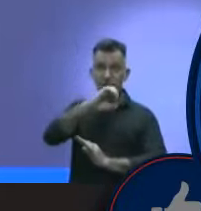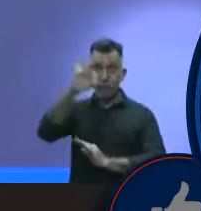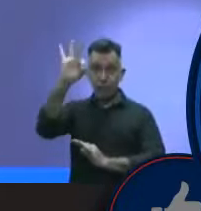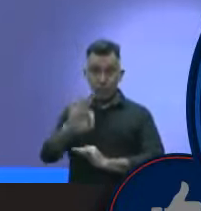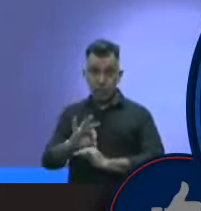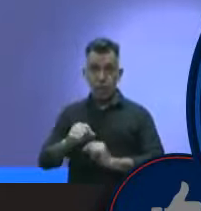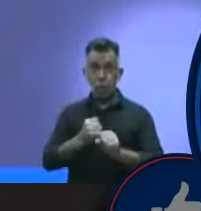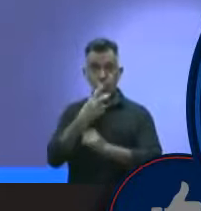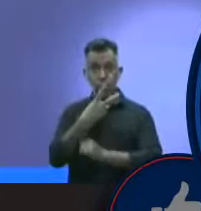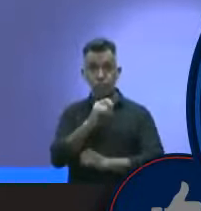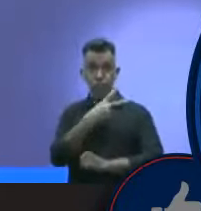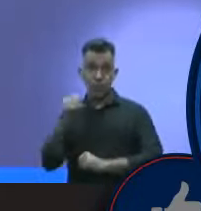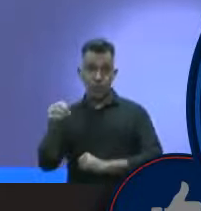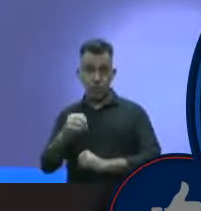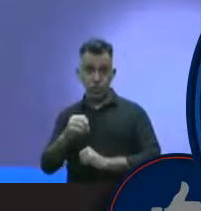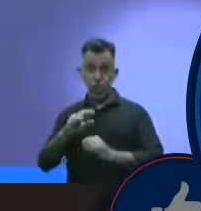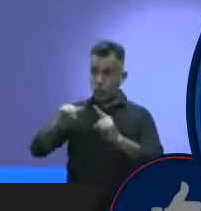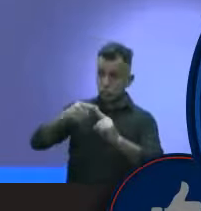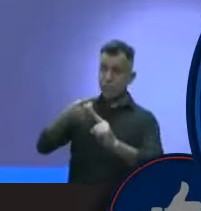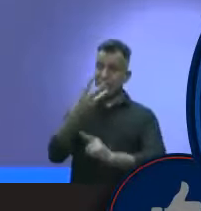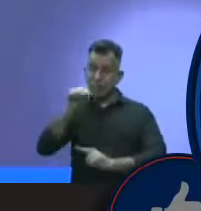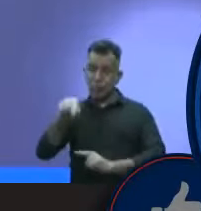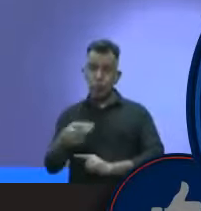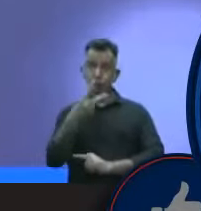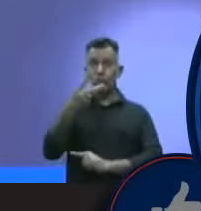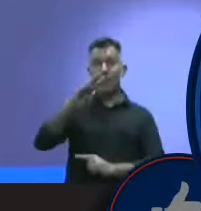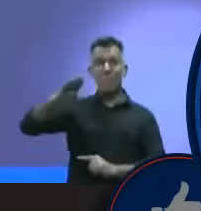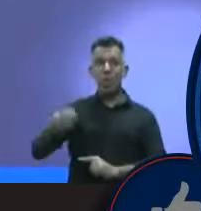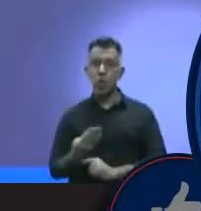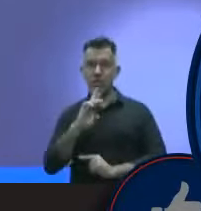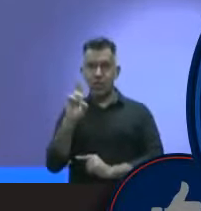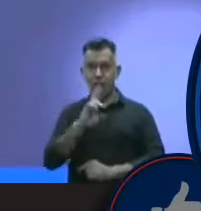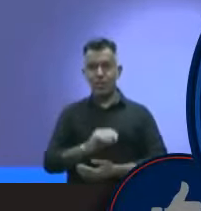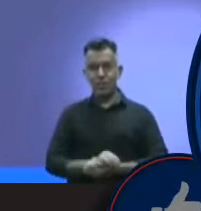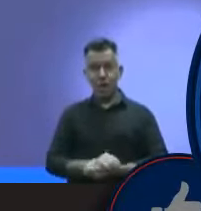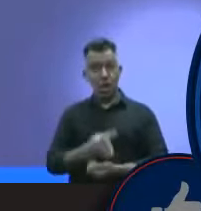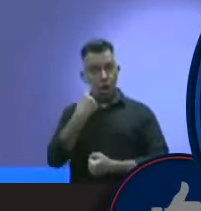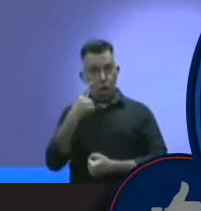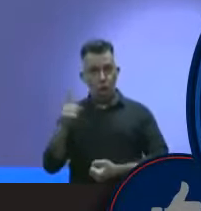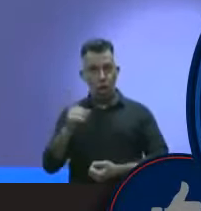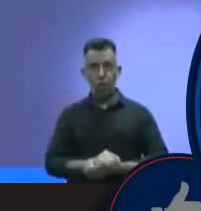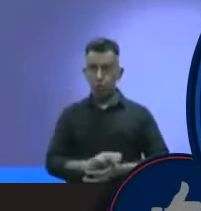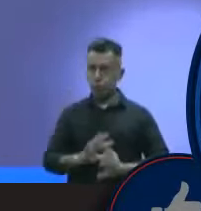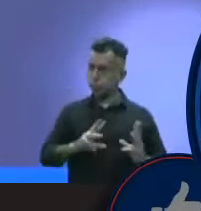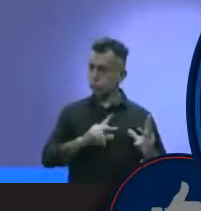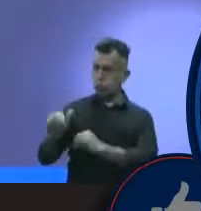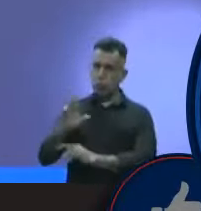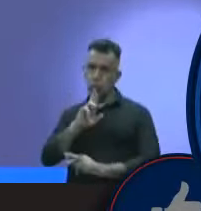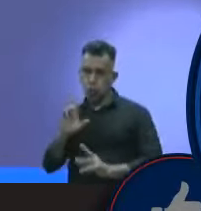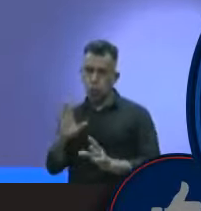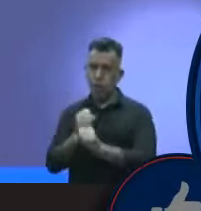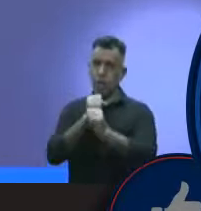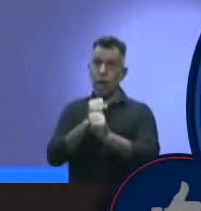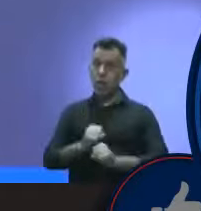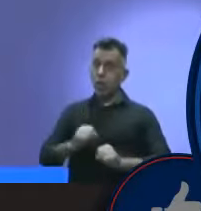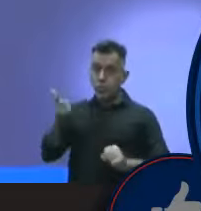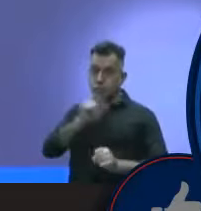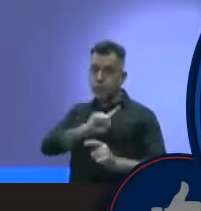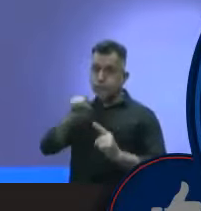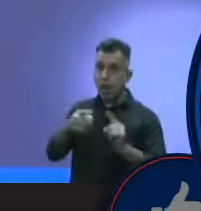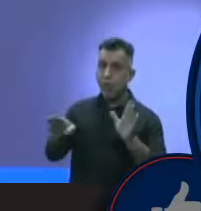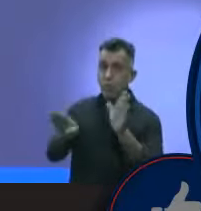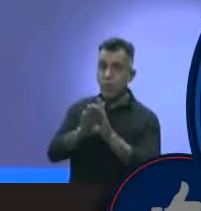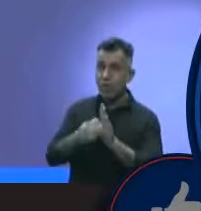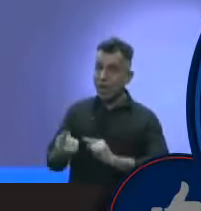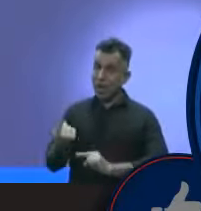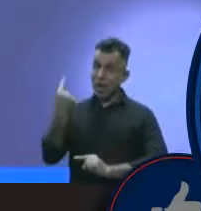90% em 2020, indo para 3,2 bilhões de reais. E olha que todo esse resultado foi alcançado na